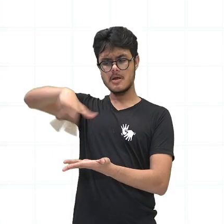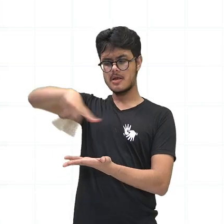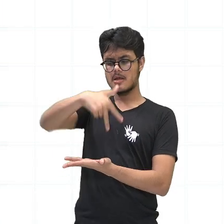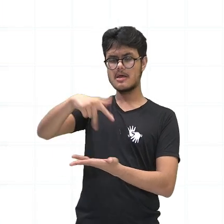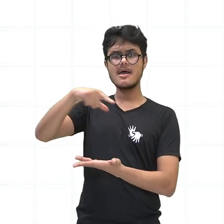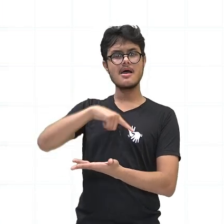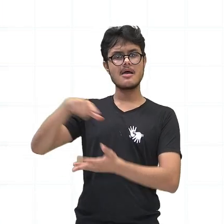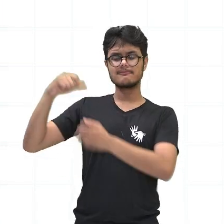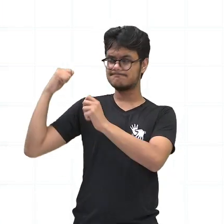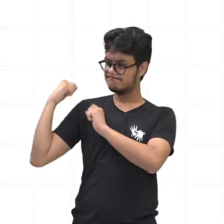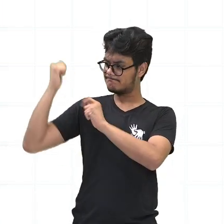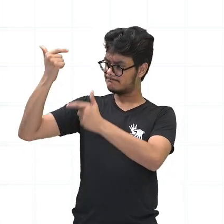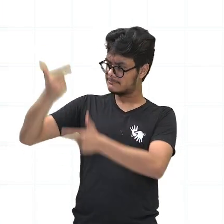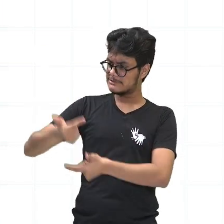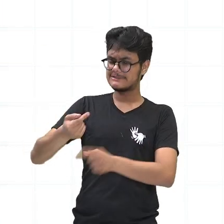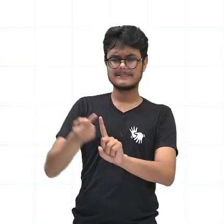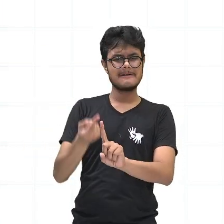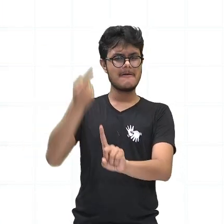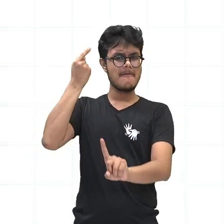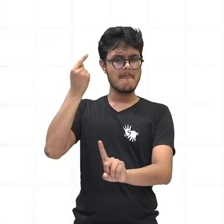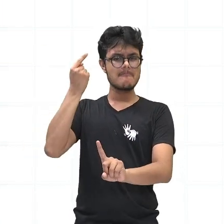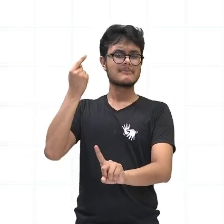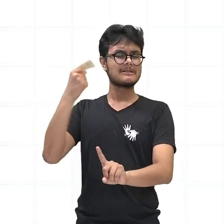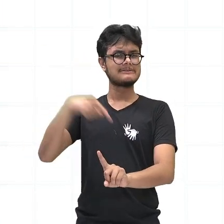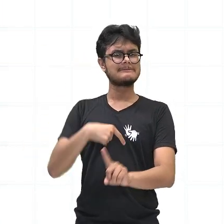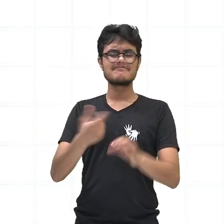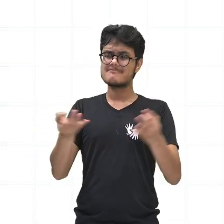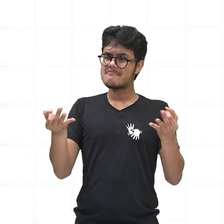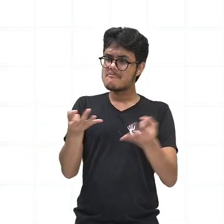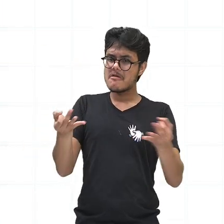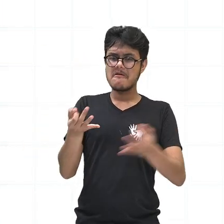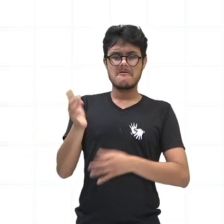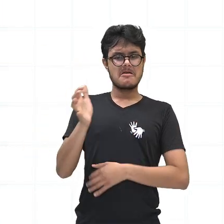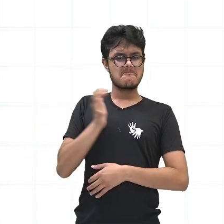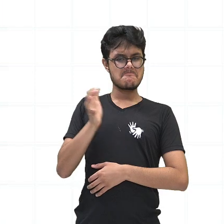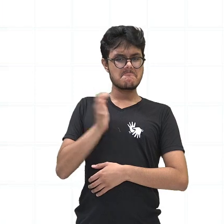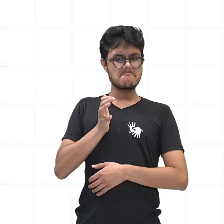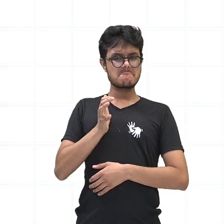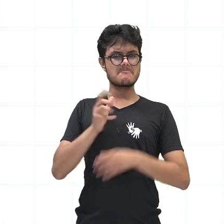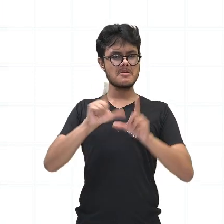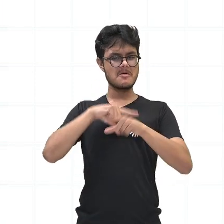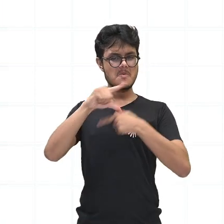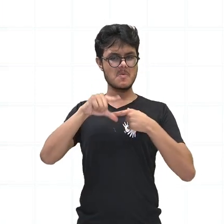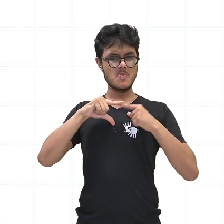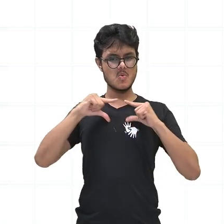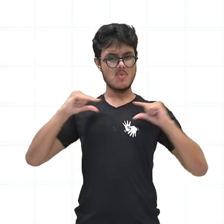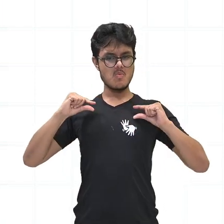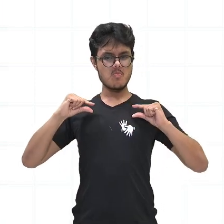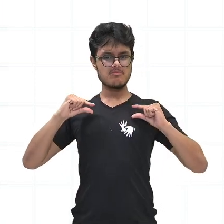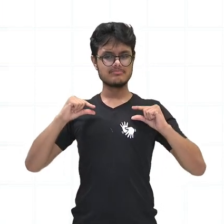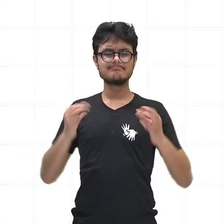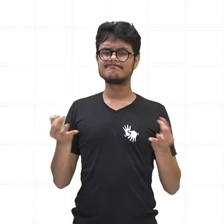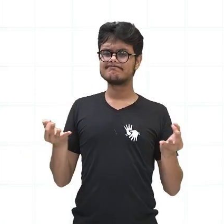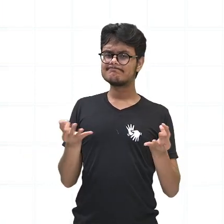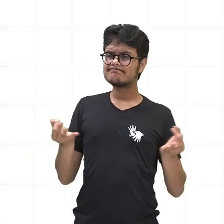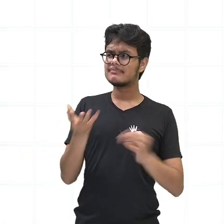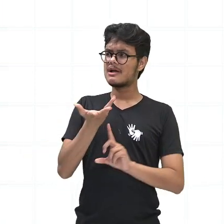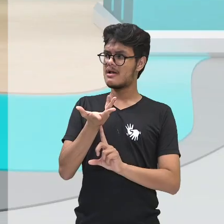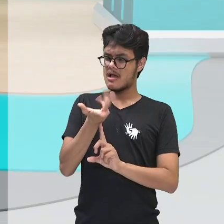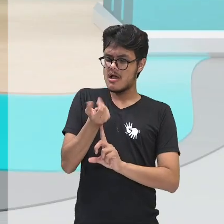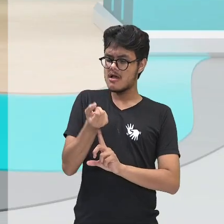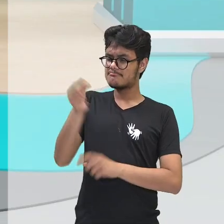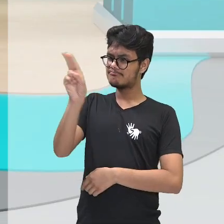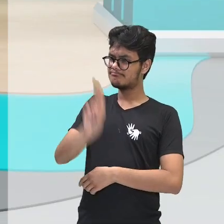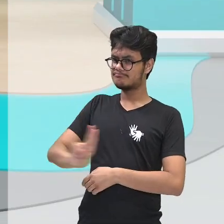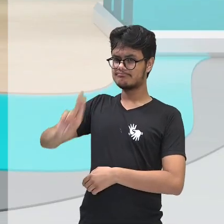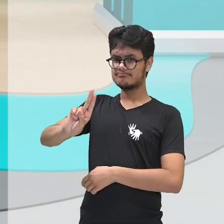é considerada uma das formas mais refinadas de arte performática. Ora, a dança clássica,